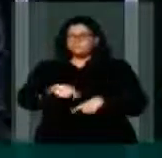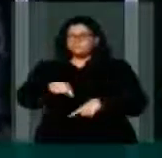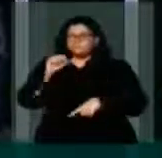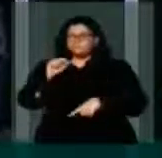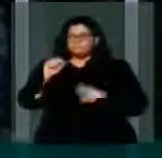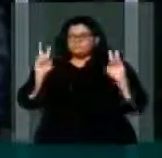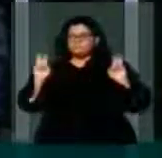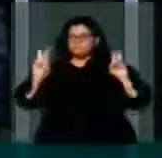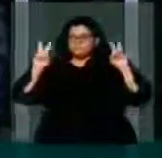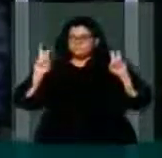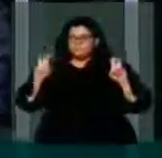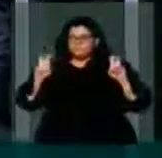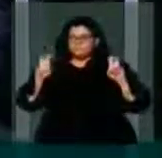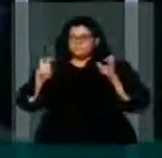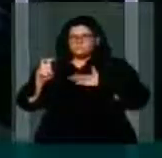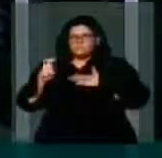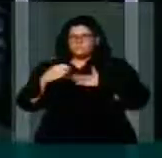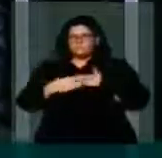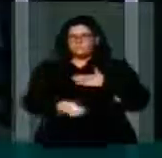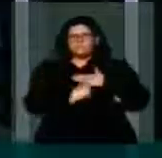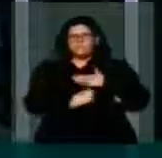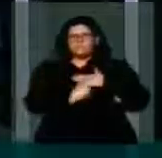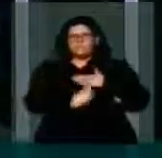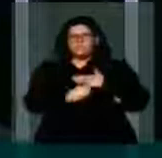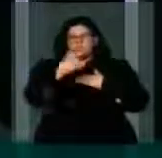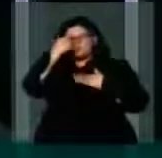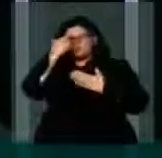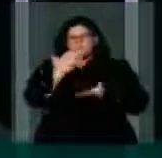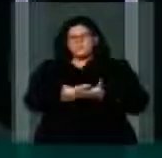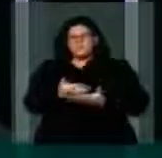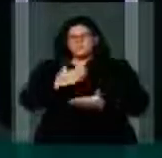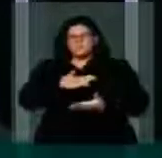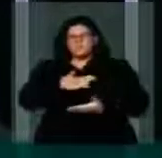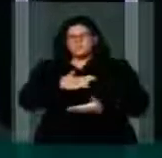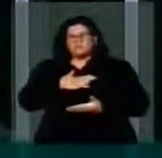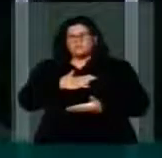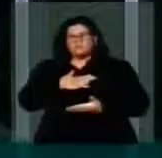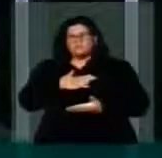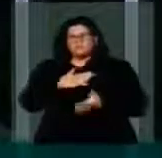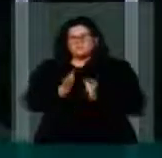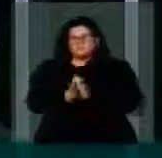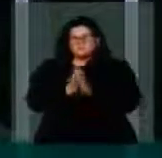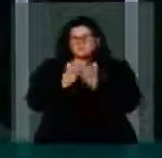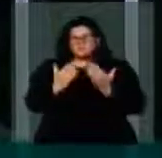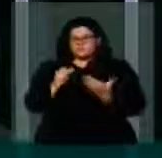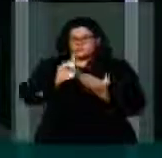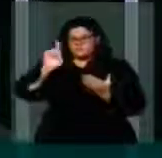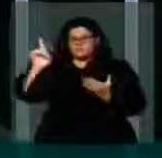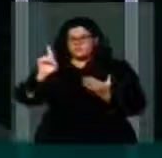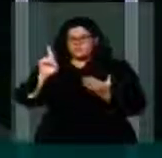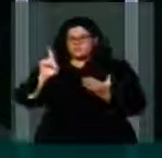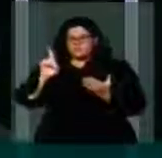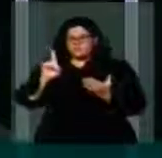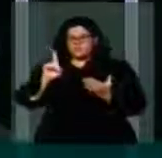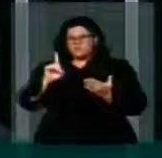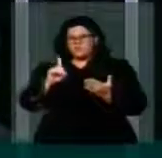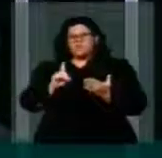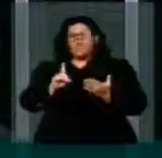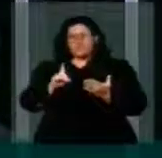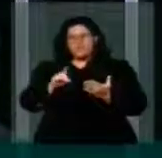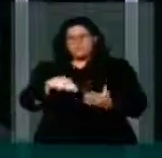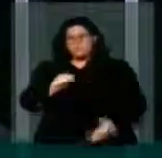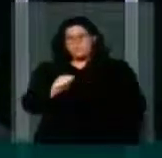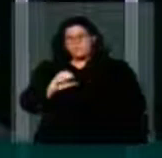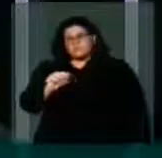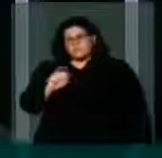vida: eu acredito na força do bem. E esse lema nasceu exatamente da palavra de Deus, a Bíblia. Primeiro livro de Macabeus, capítulo 3,